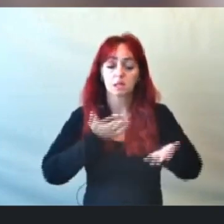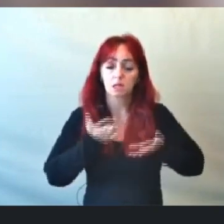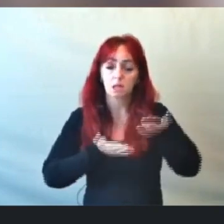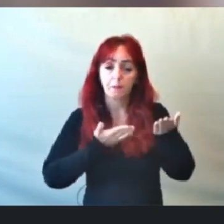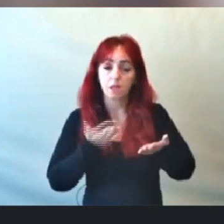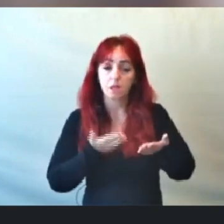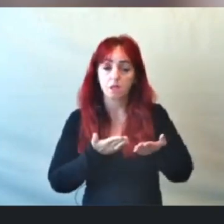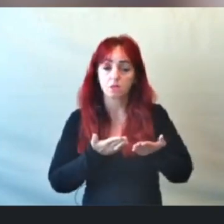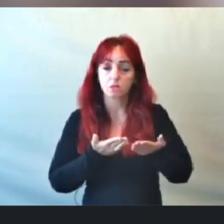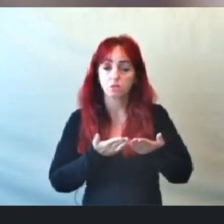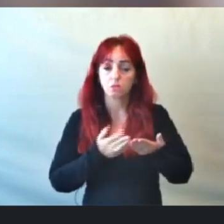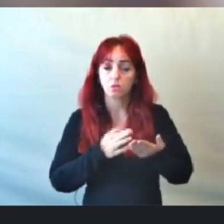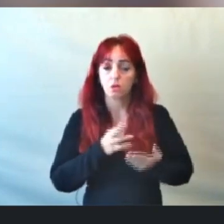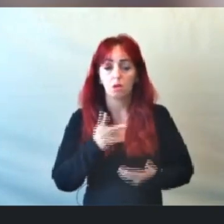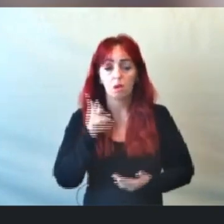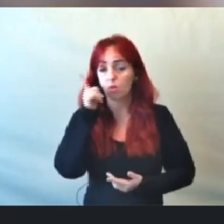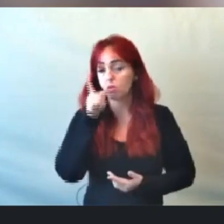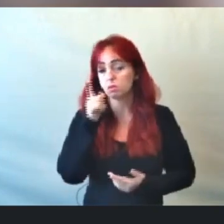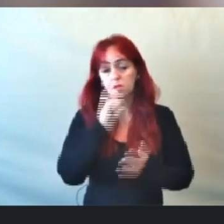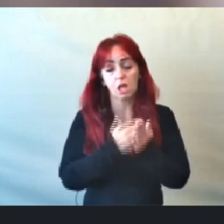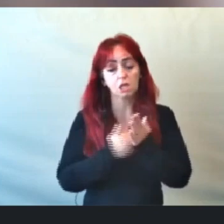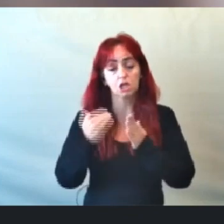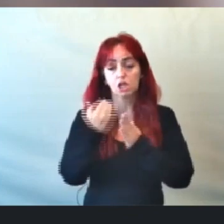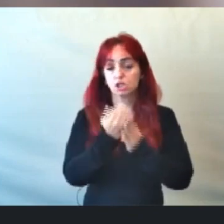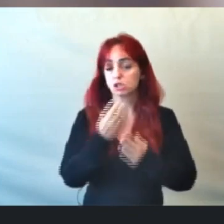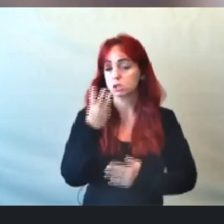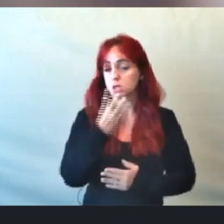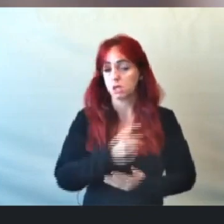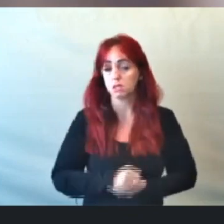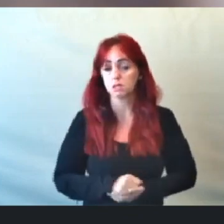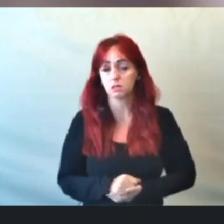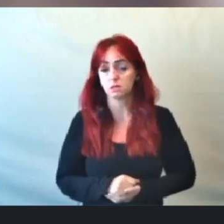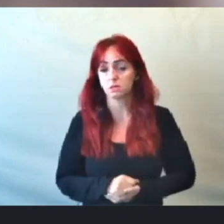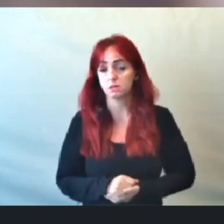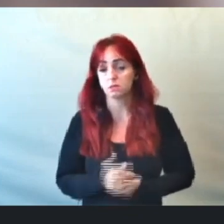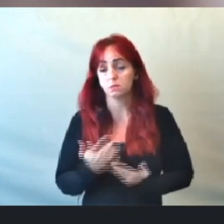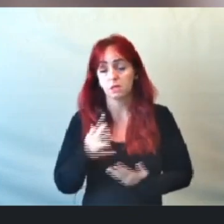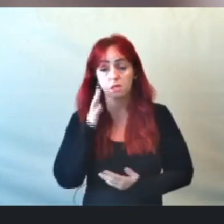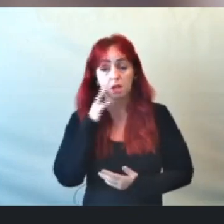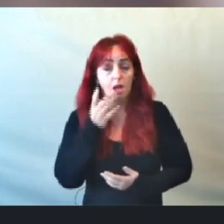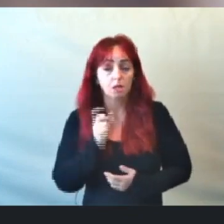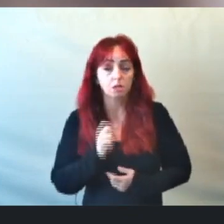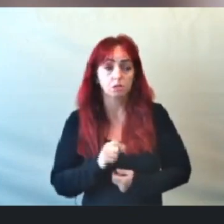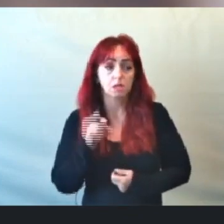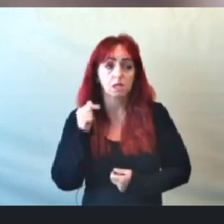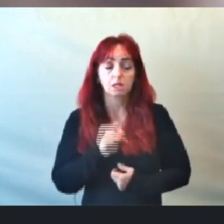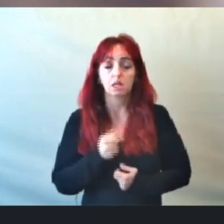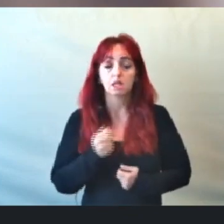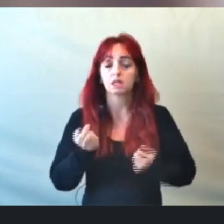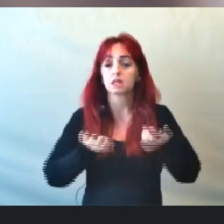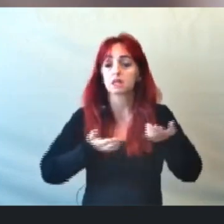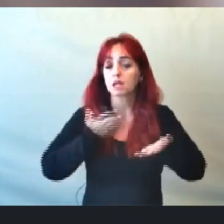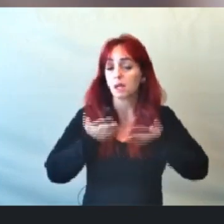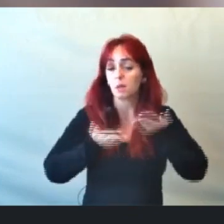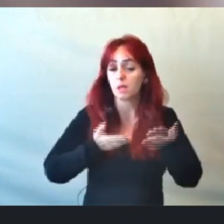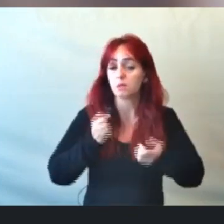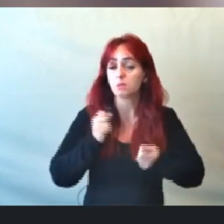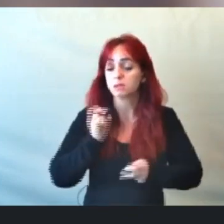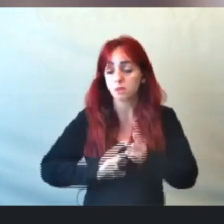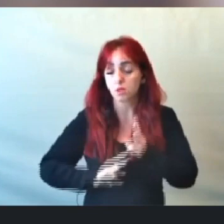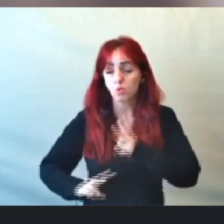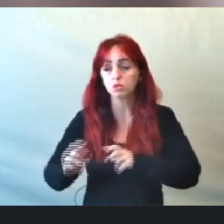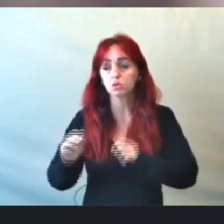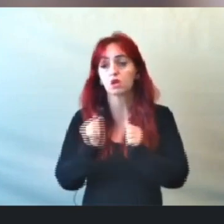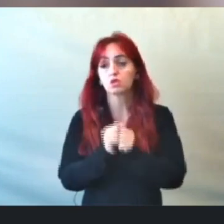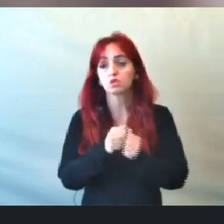3. Voltando, porém, a gente acha que esse tratamento tem que ser mantido juntamente a outros que